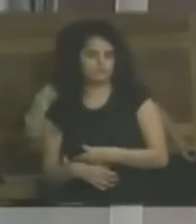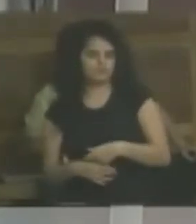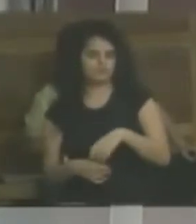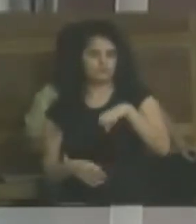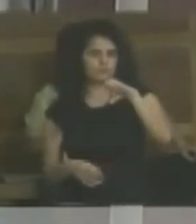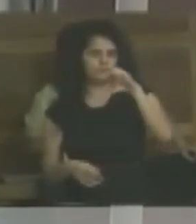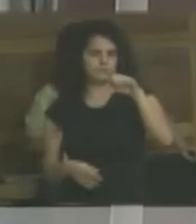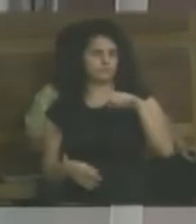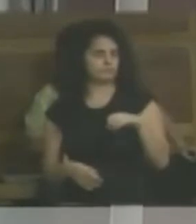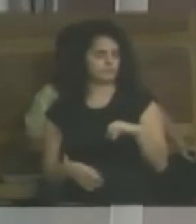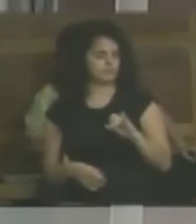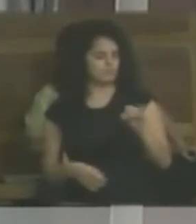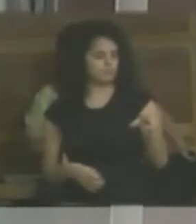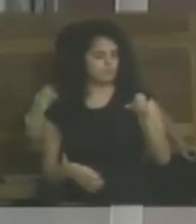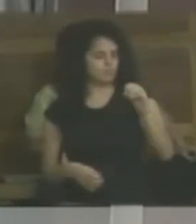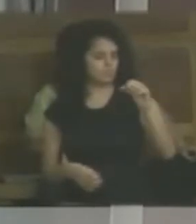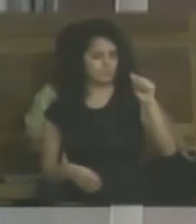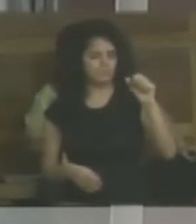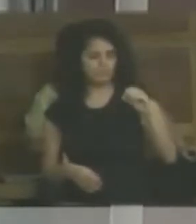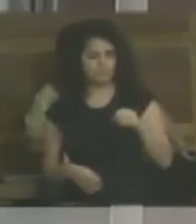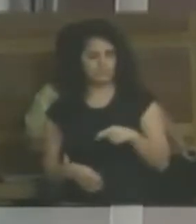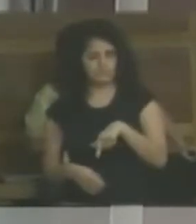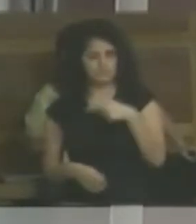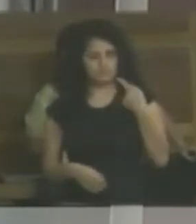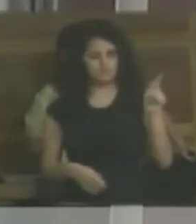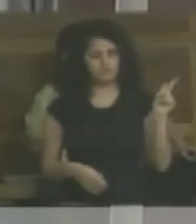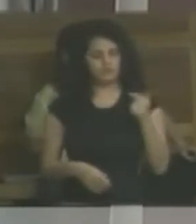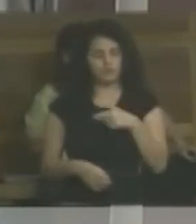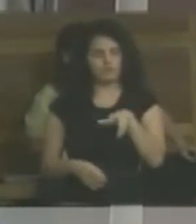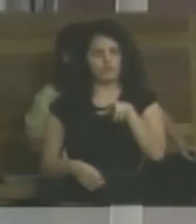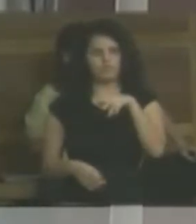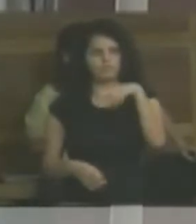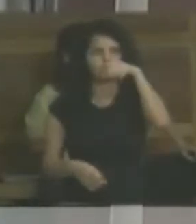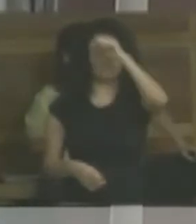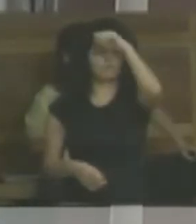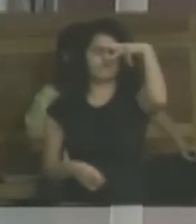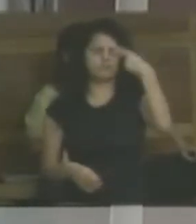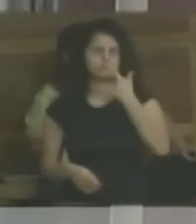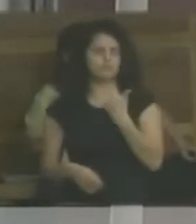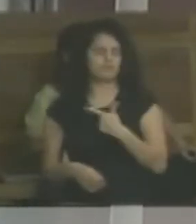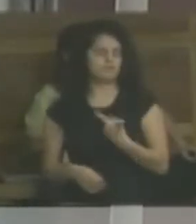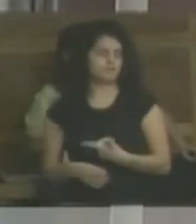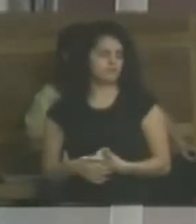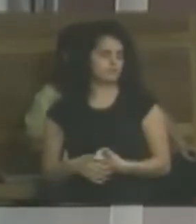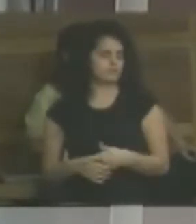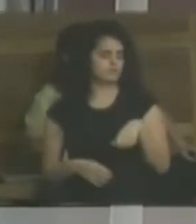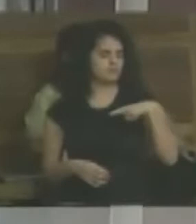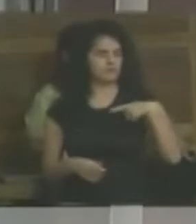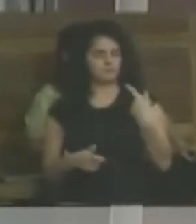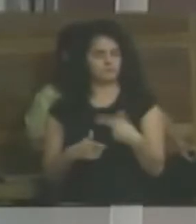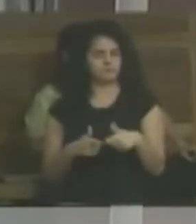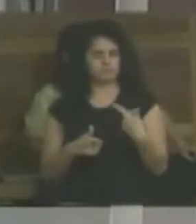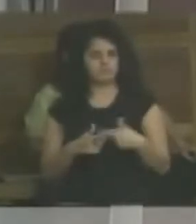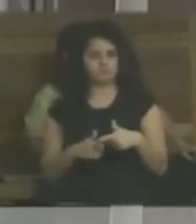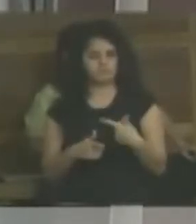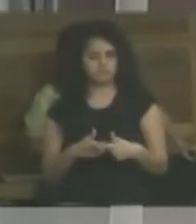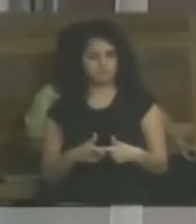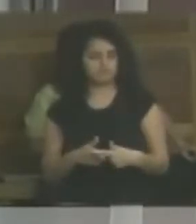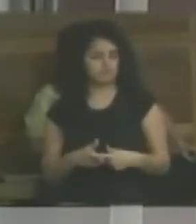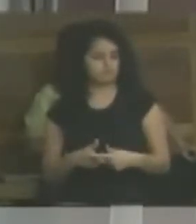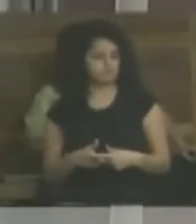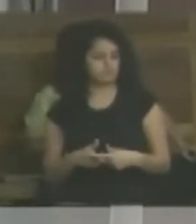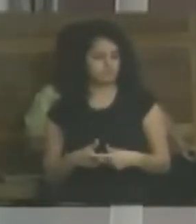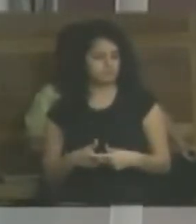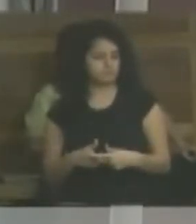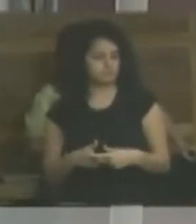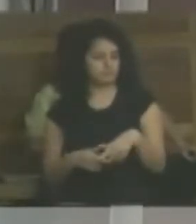Deus me livre. E a semana teve com o ex-vice-prefeito, o deputado Luiz Martins, aquele que tem problema na questão